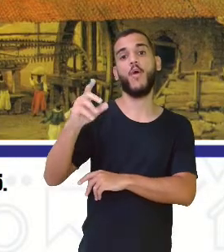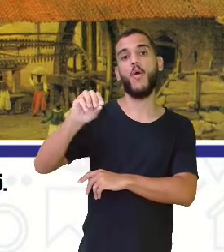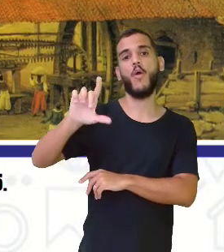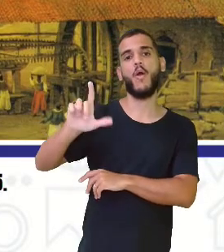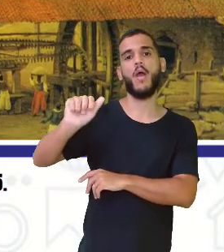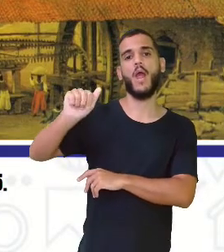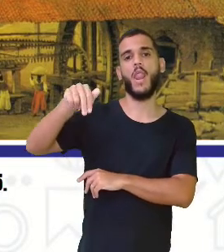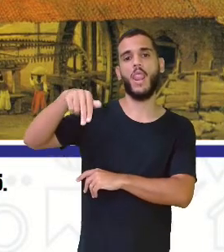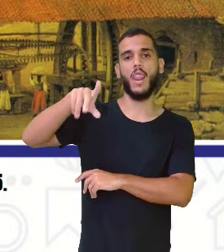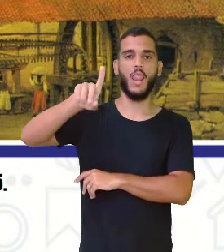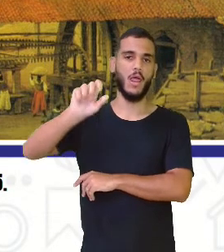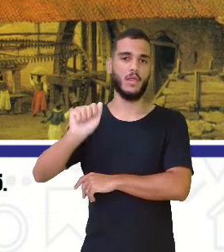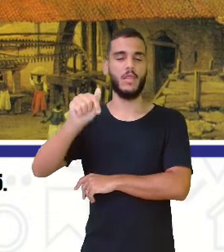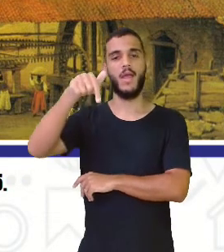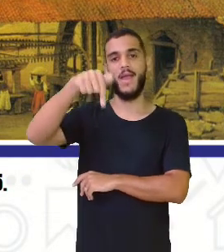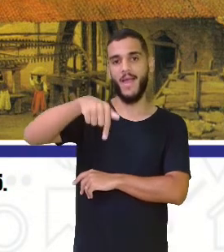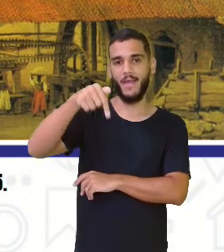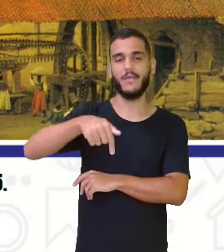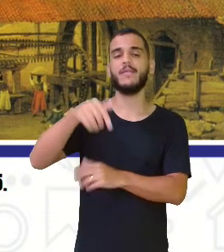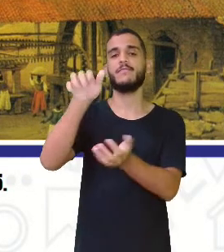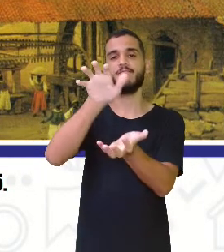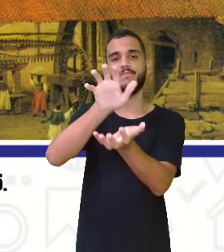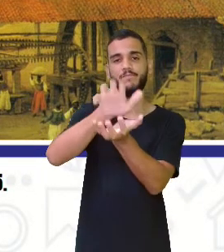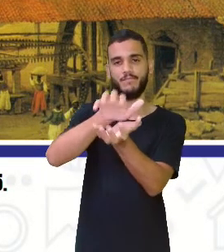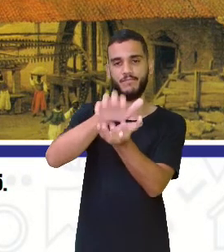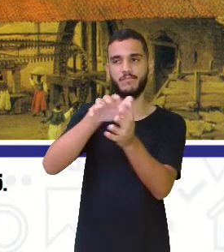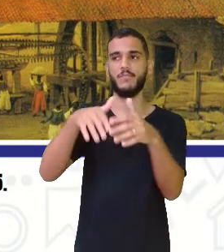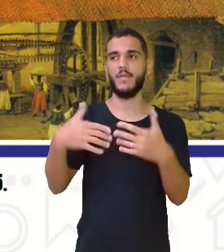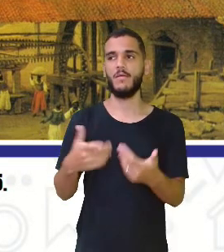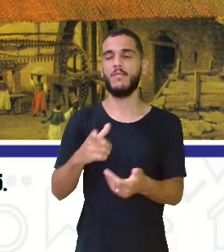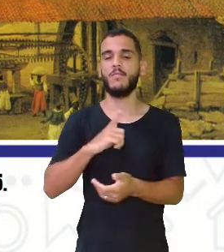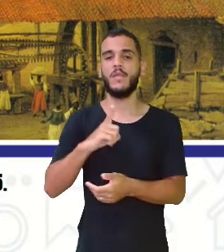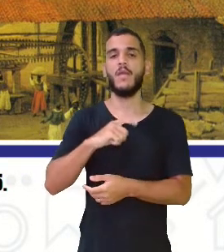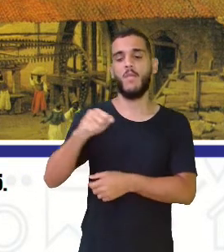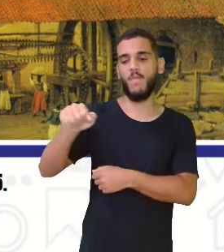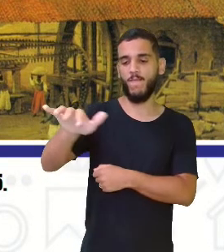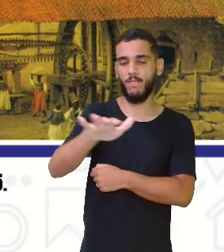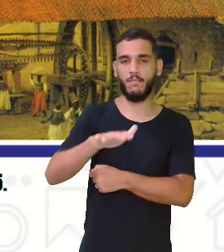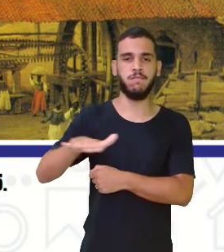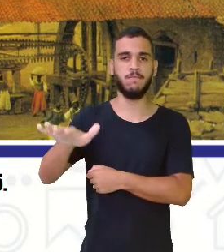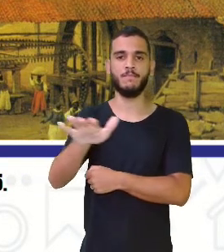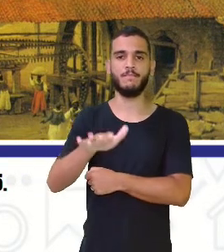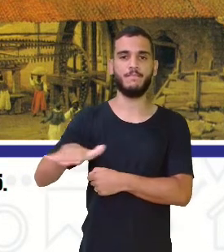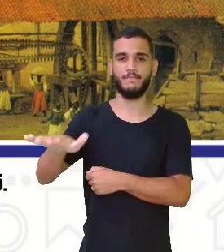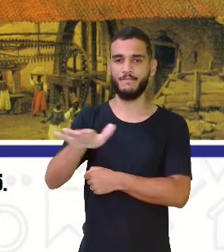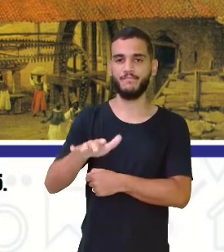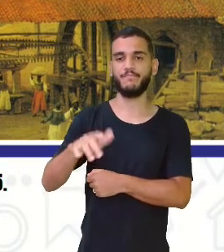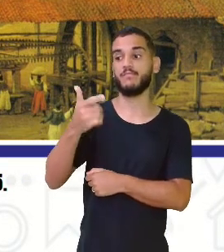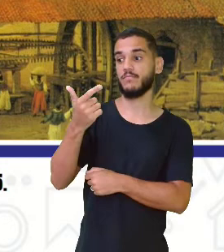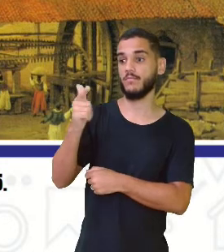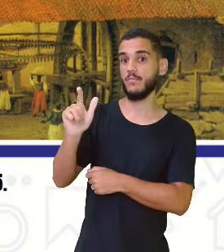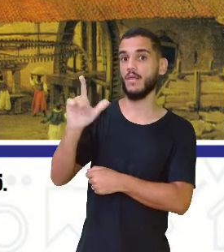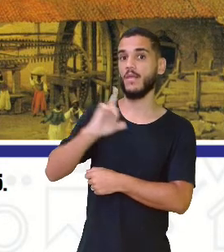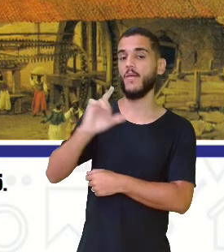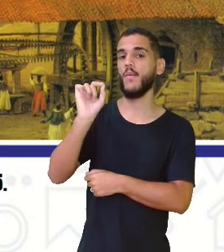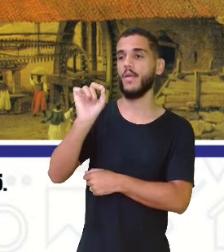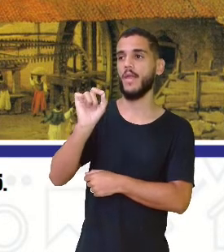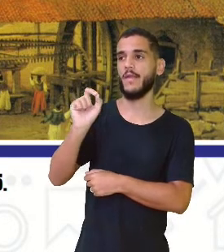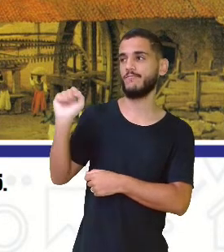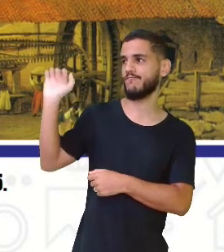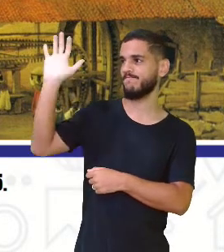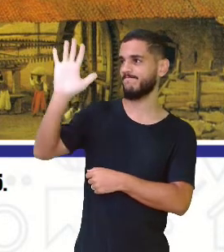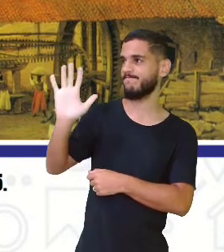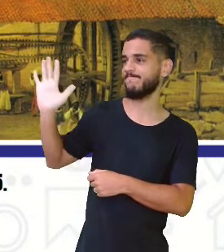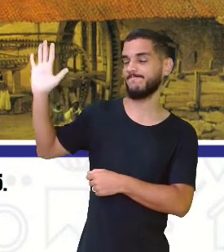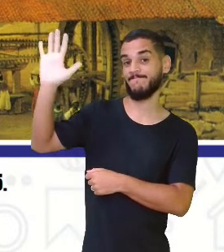o foco que se dá à imagem, né? De um lado a paisagem, do outro o